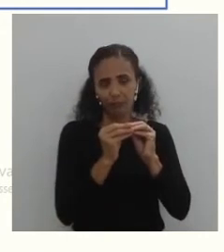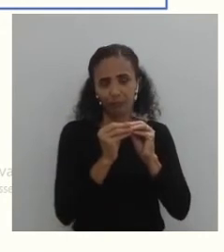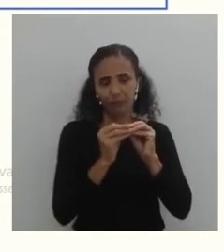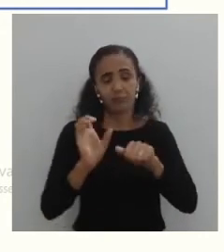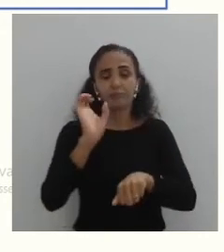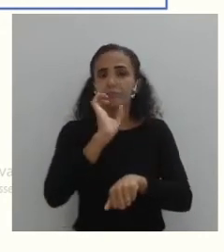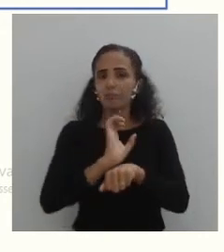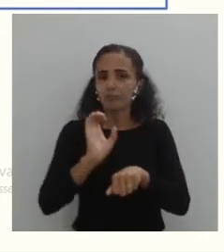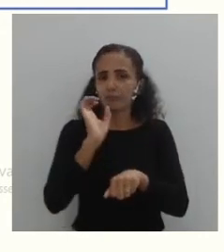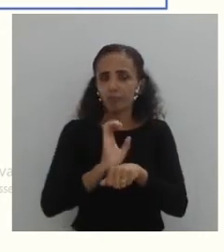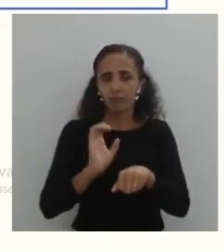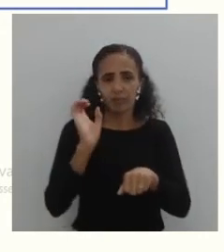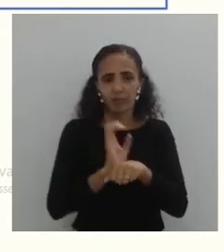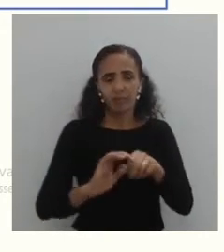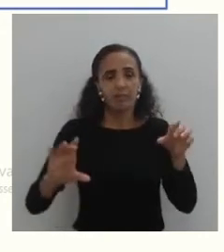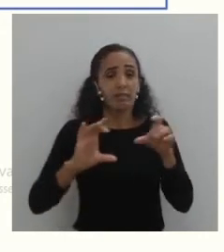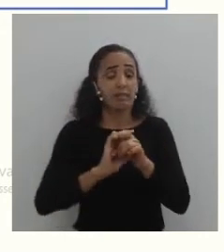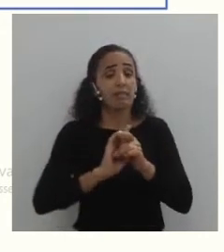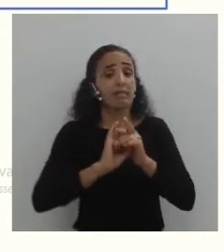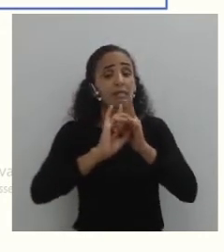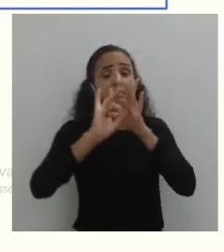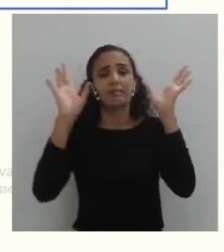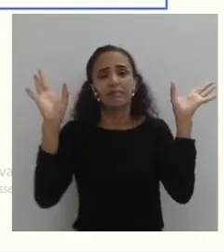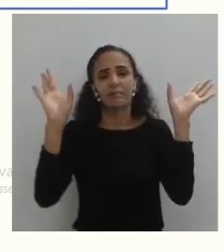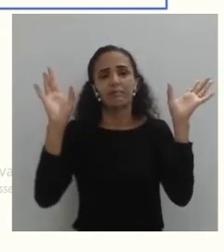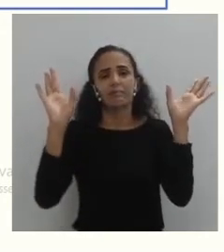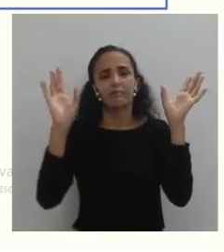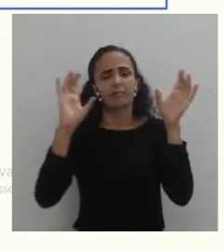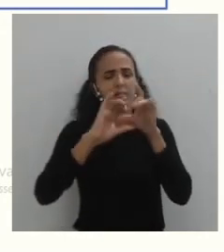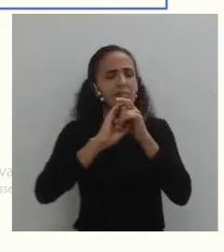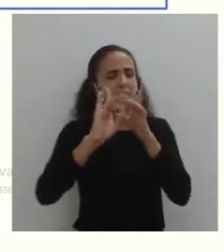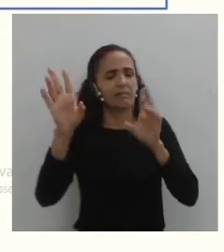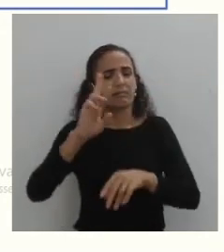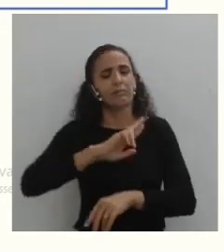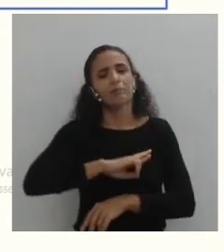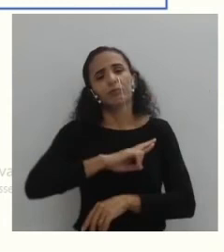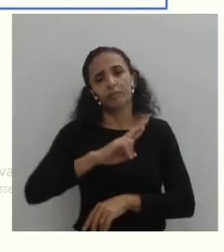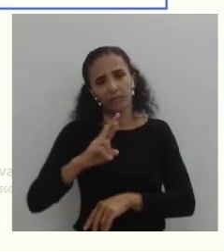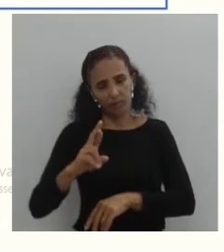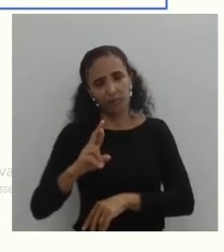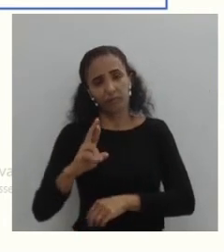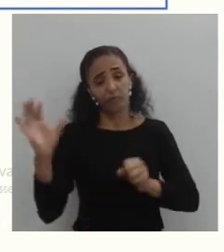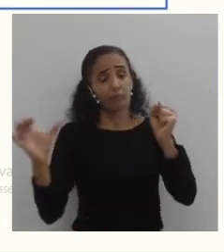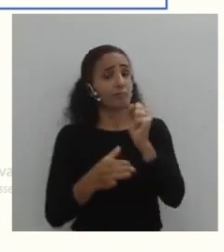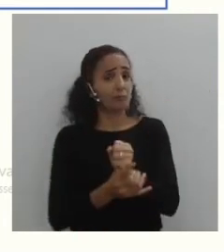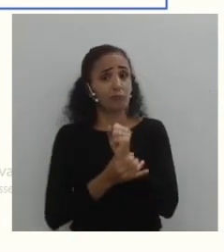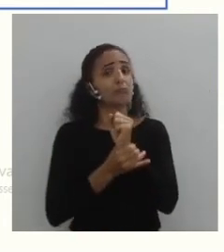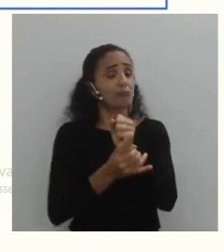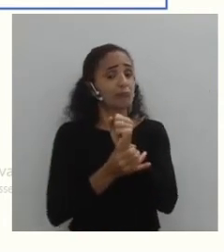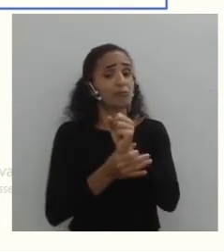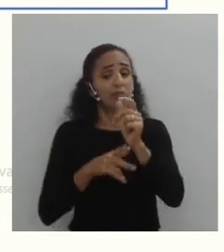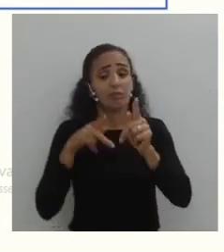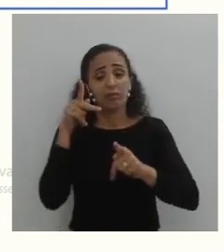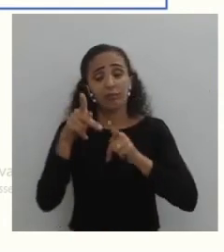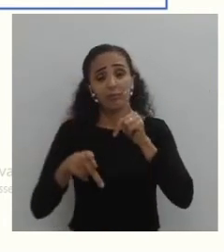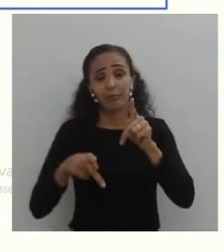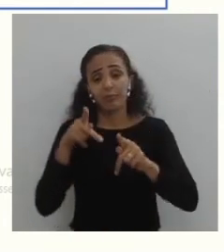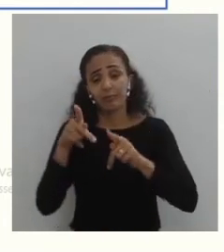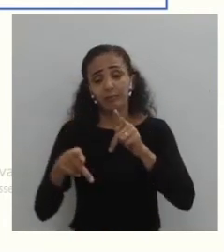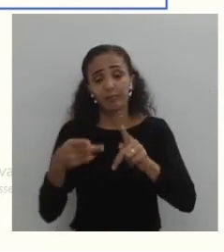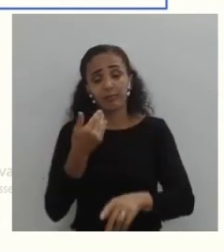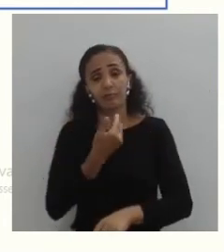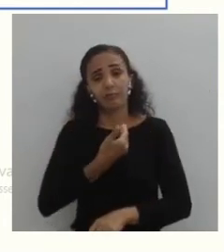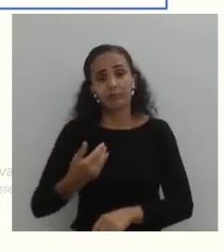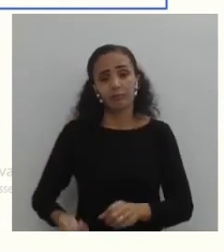Estado é laico. A liberdade religiosa deve ser garantida e o poder público deve